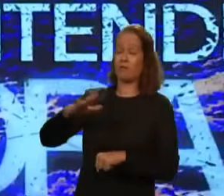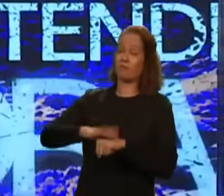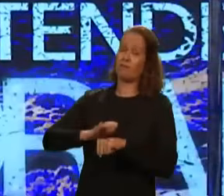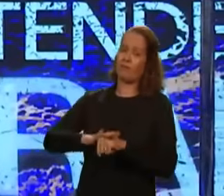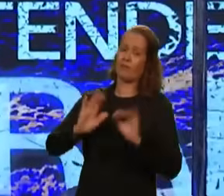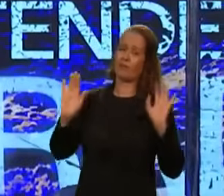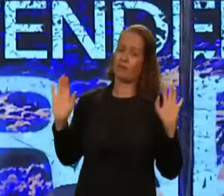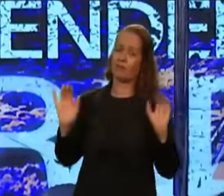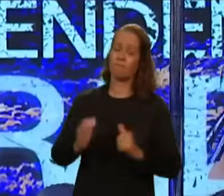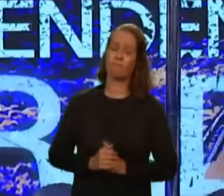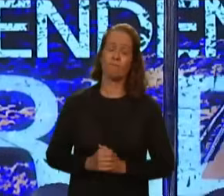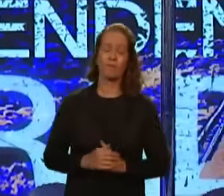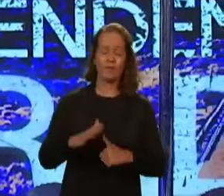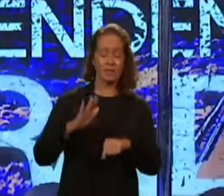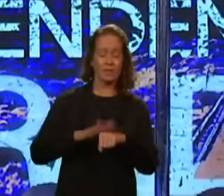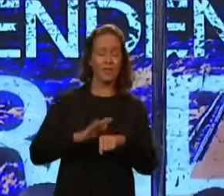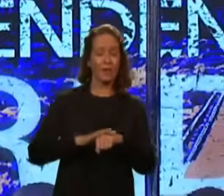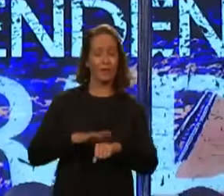mais esquisitas.